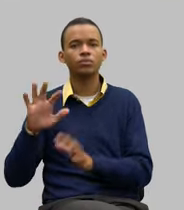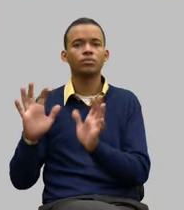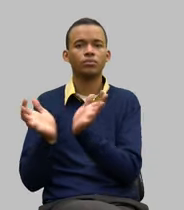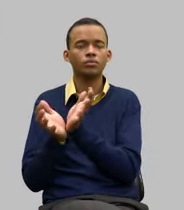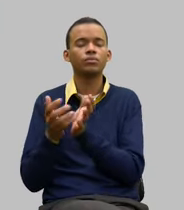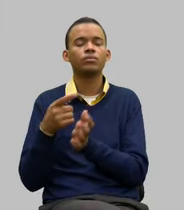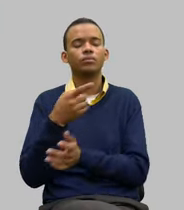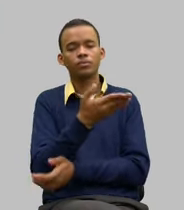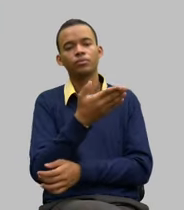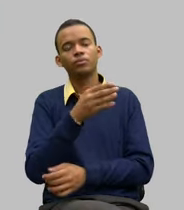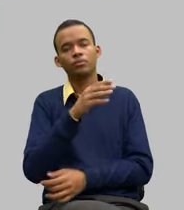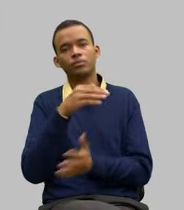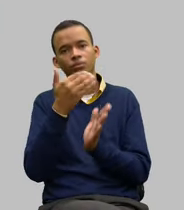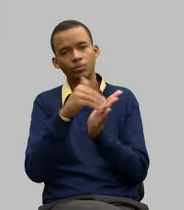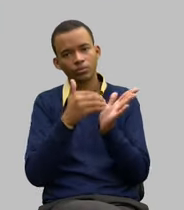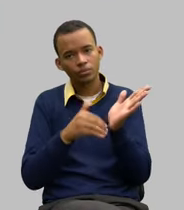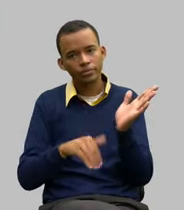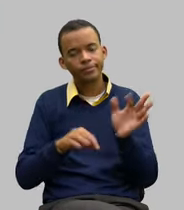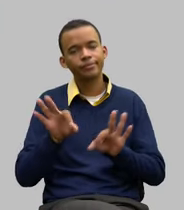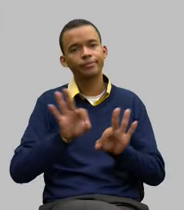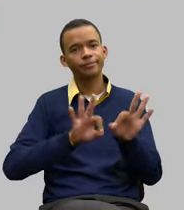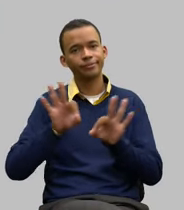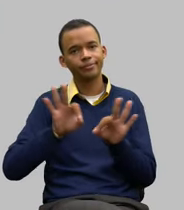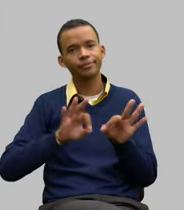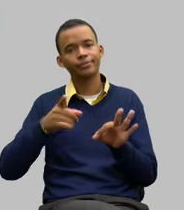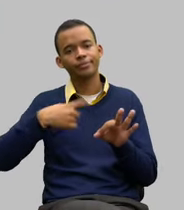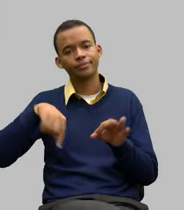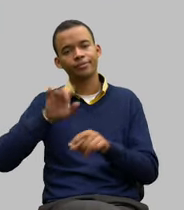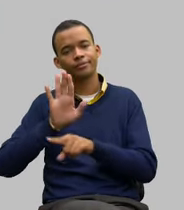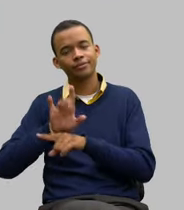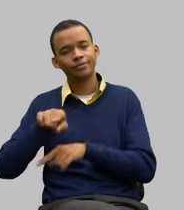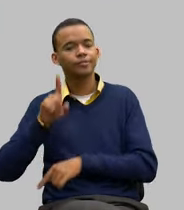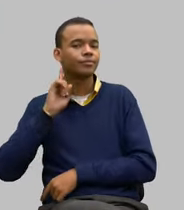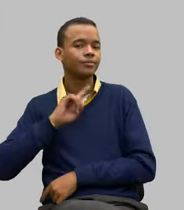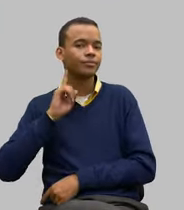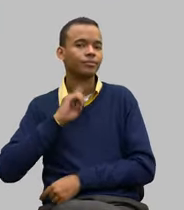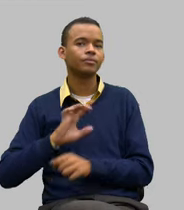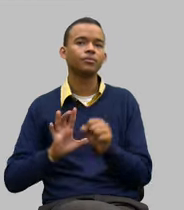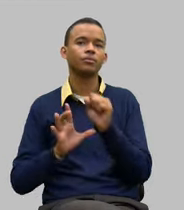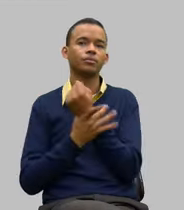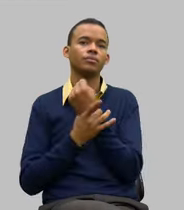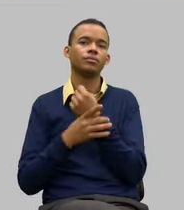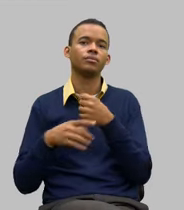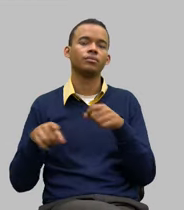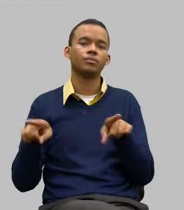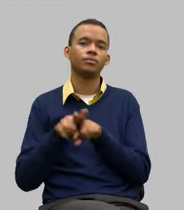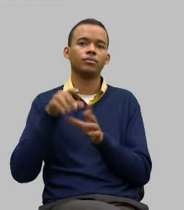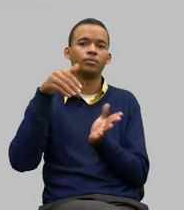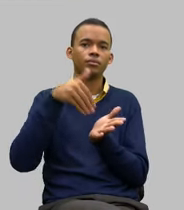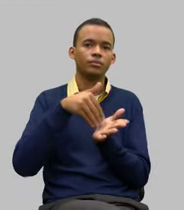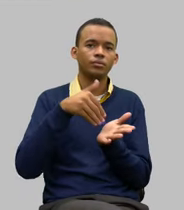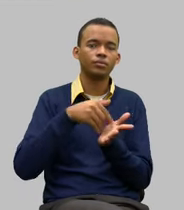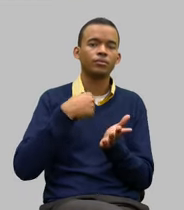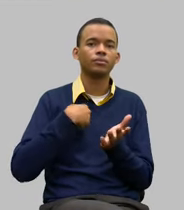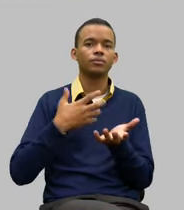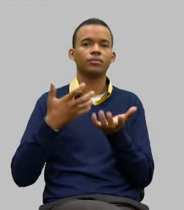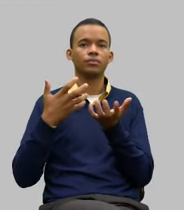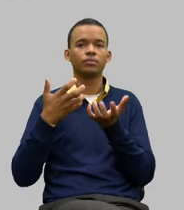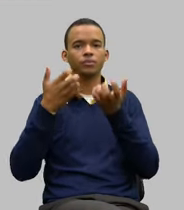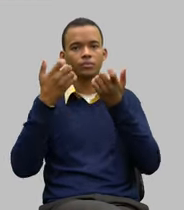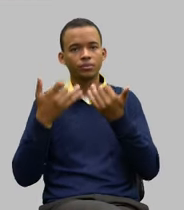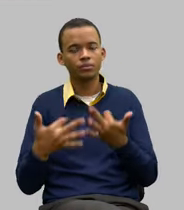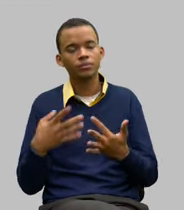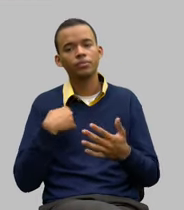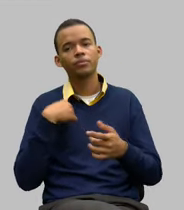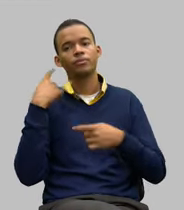como nosso secretário cuidando bem aí da nossa segurança em Minas Gerais e para encerrar manifestar aqui a minha insatisfação a minha